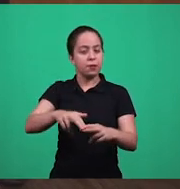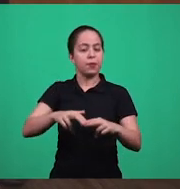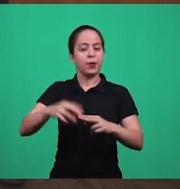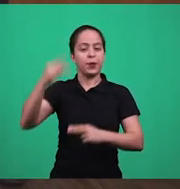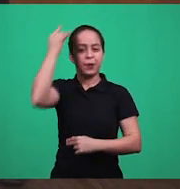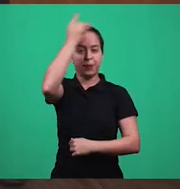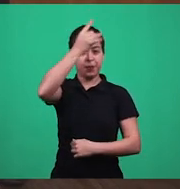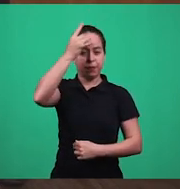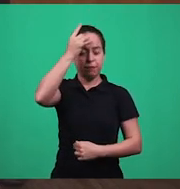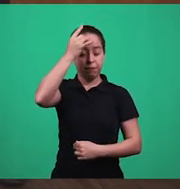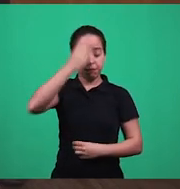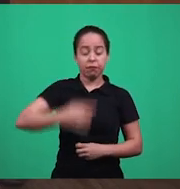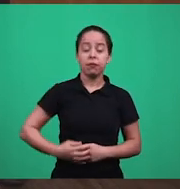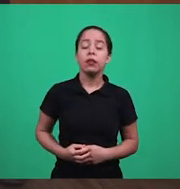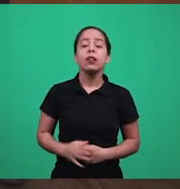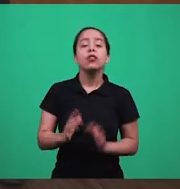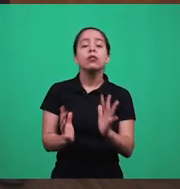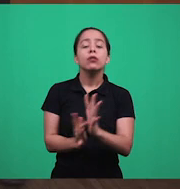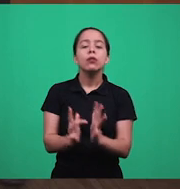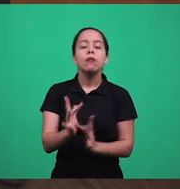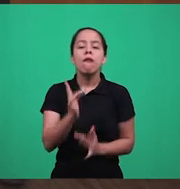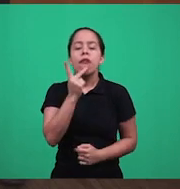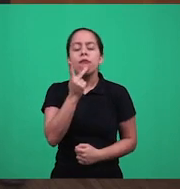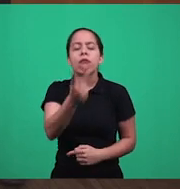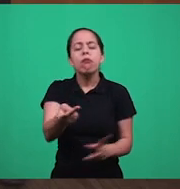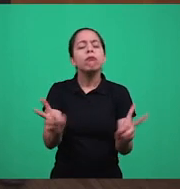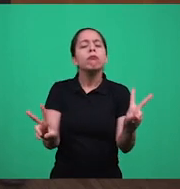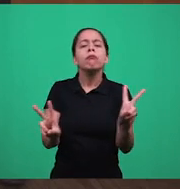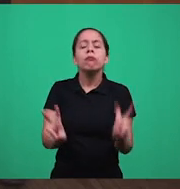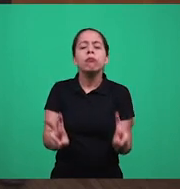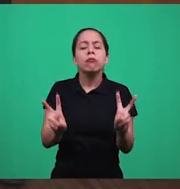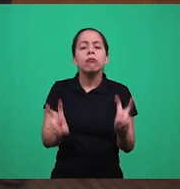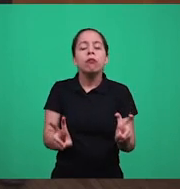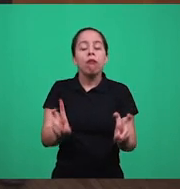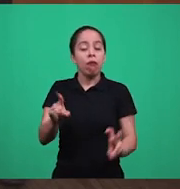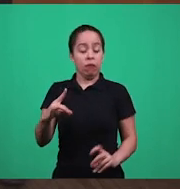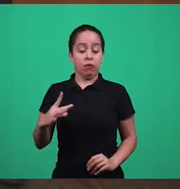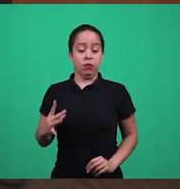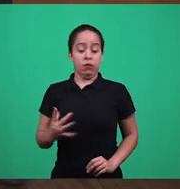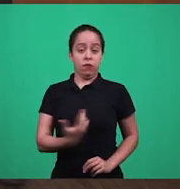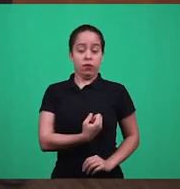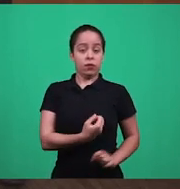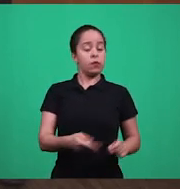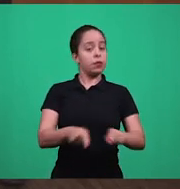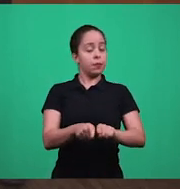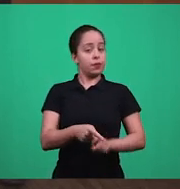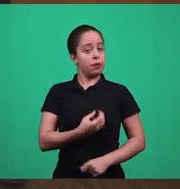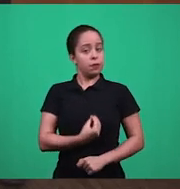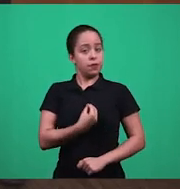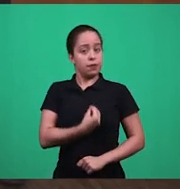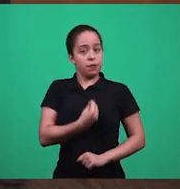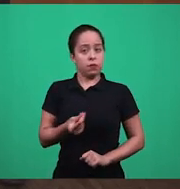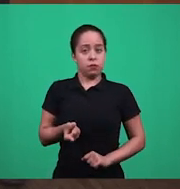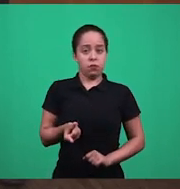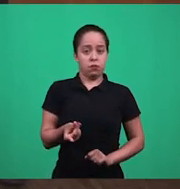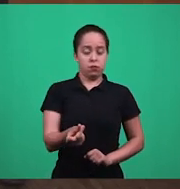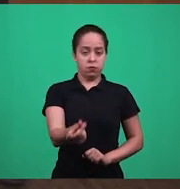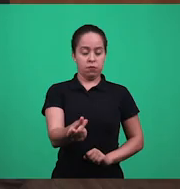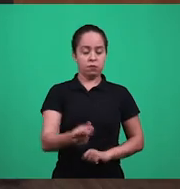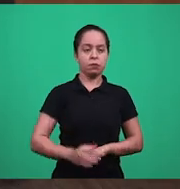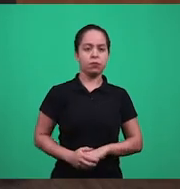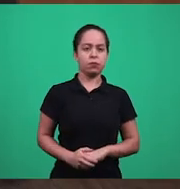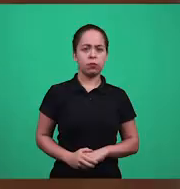novo nascimento para a salvação, para a vida eterna. E Jesus ainda